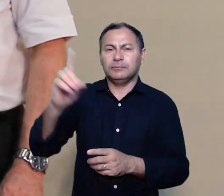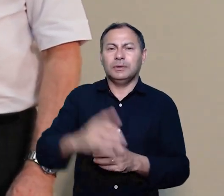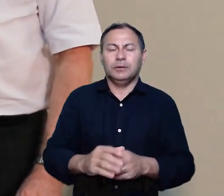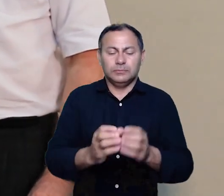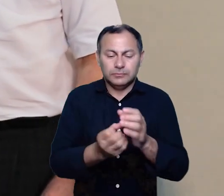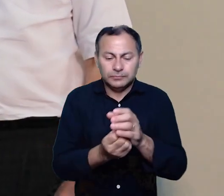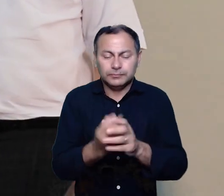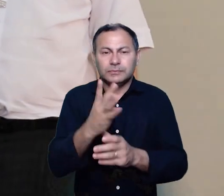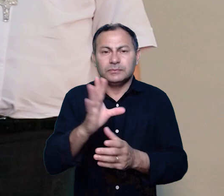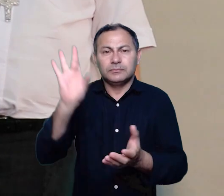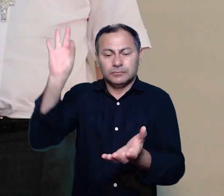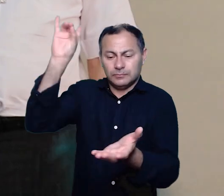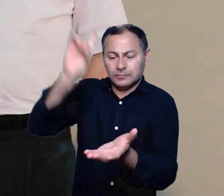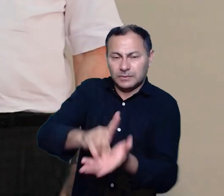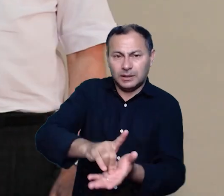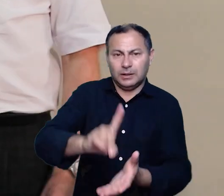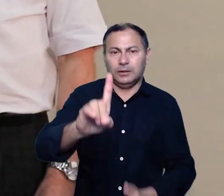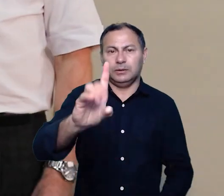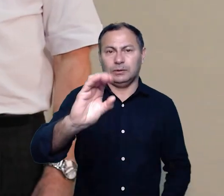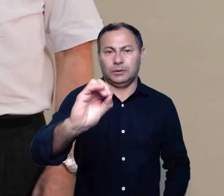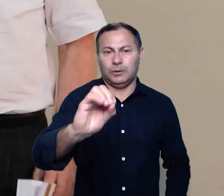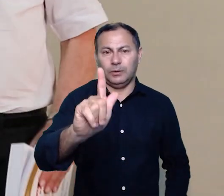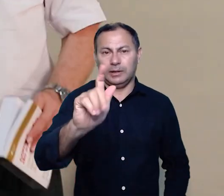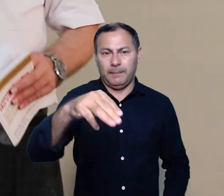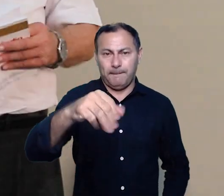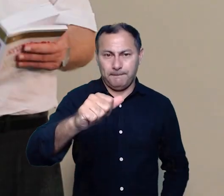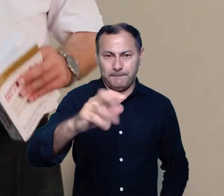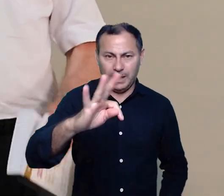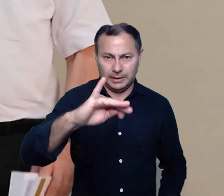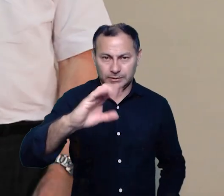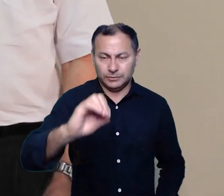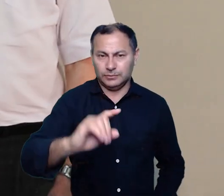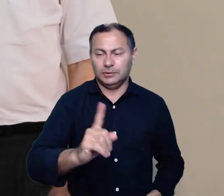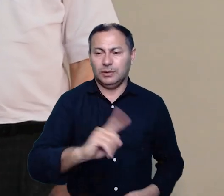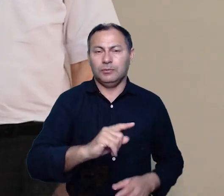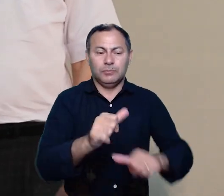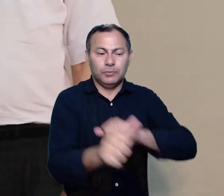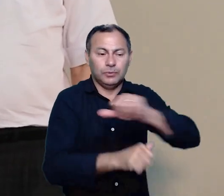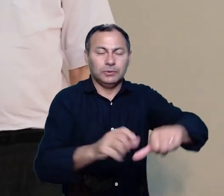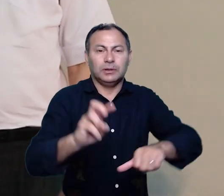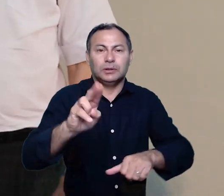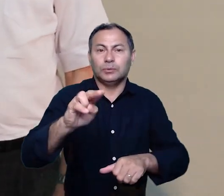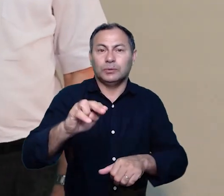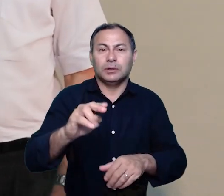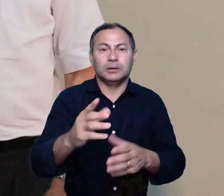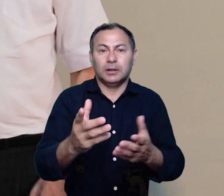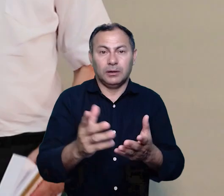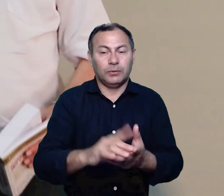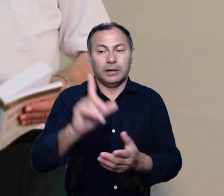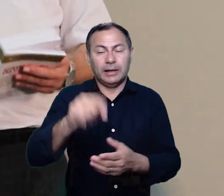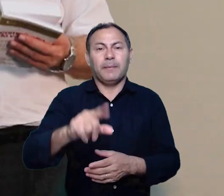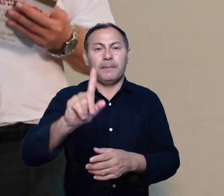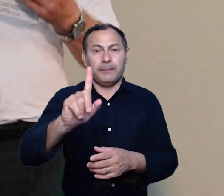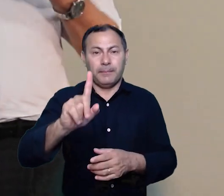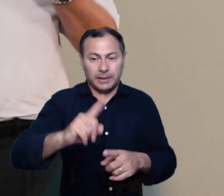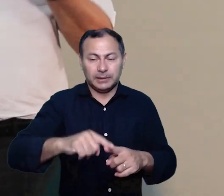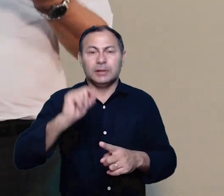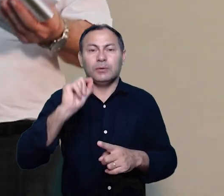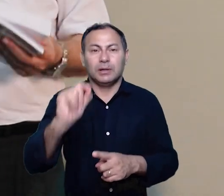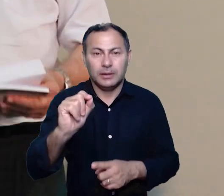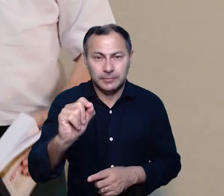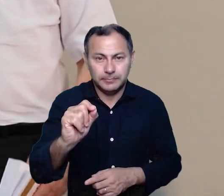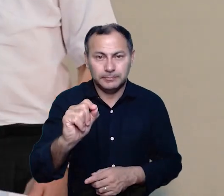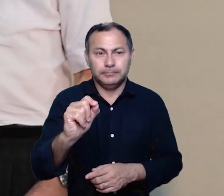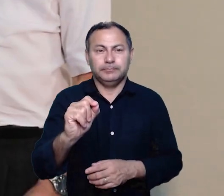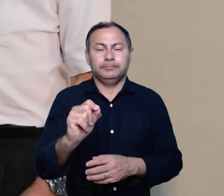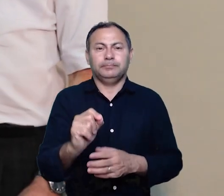Constituição dogmática. Dogmático não é aquilo que não se muda jamais, mas é